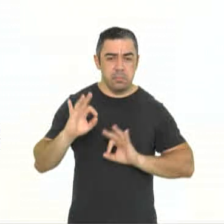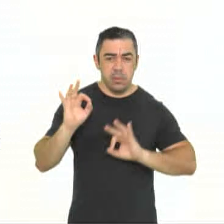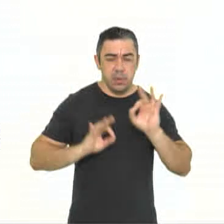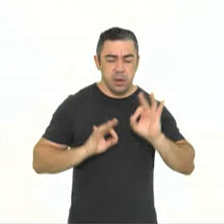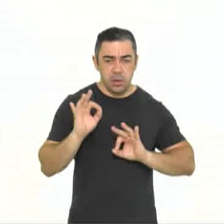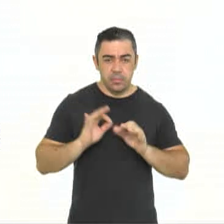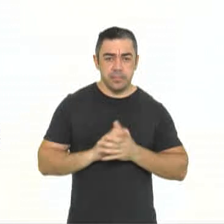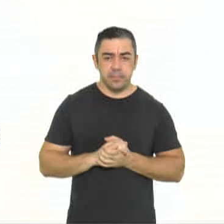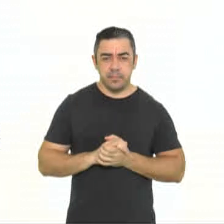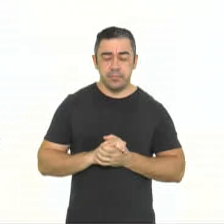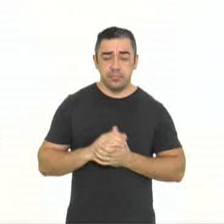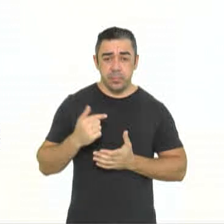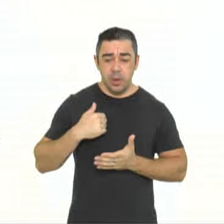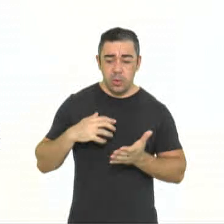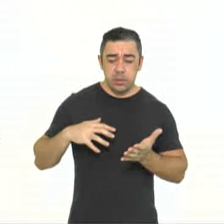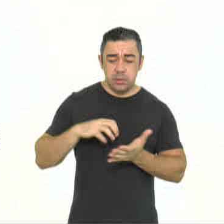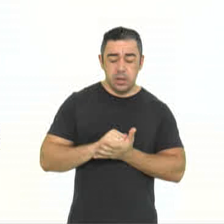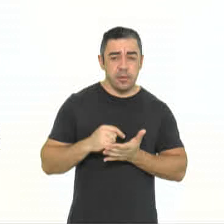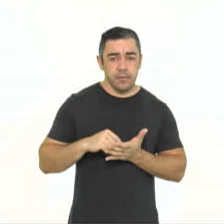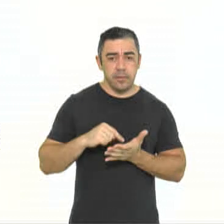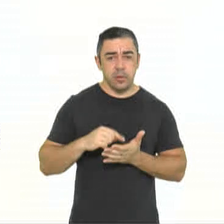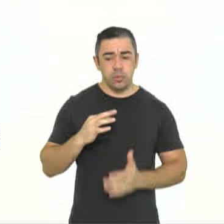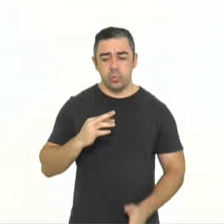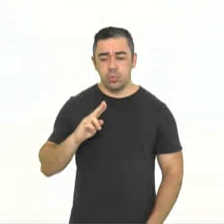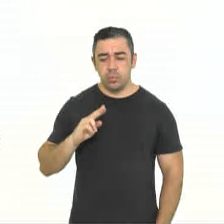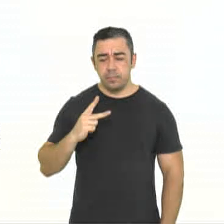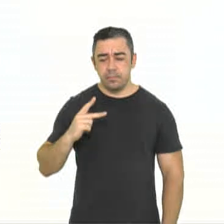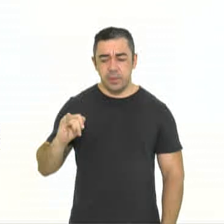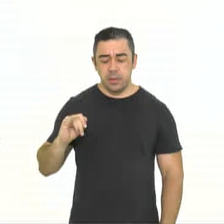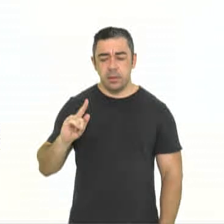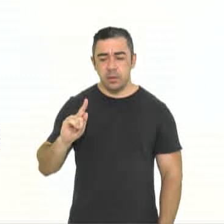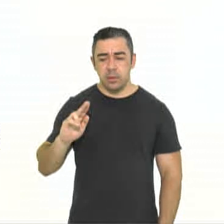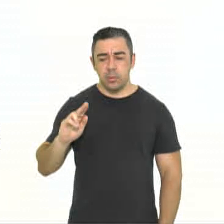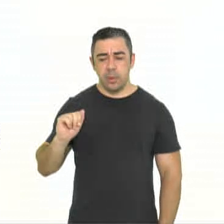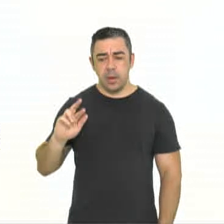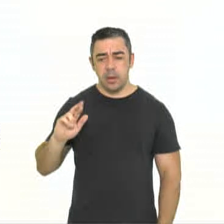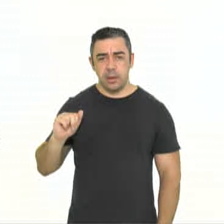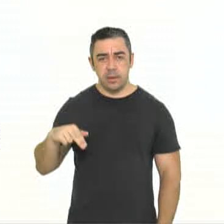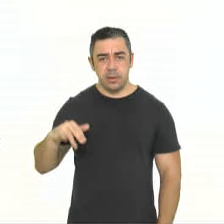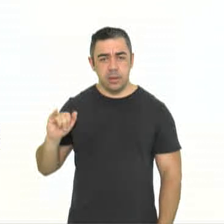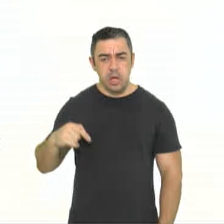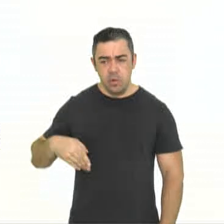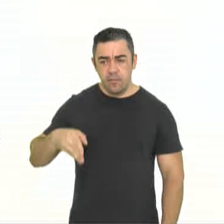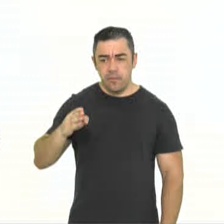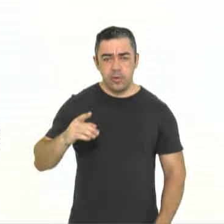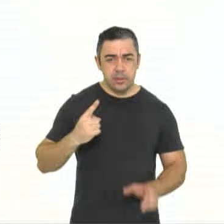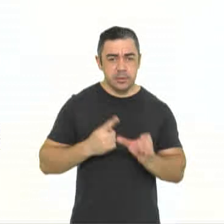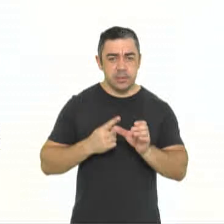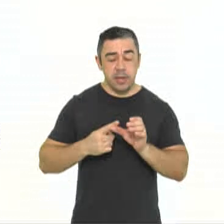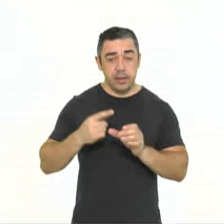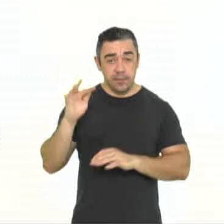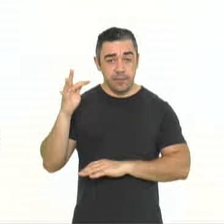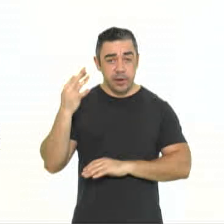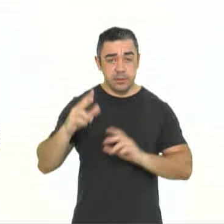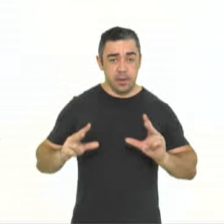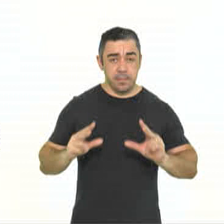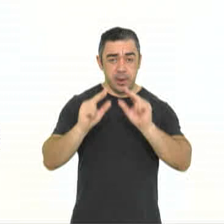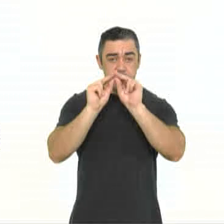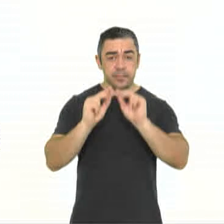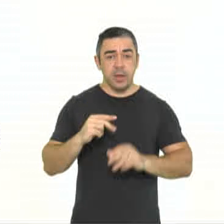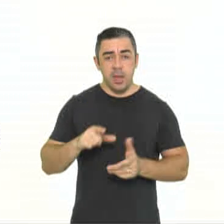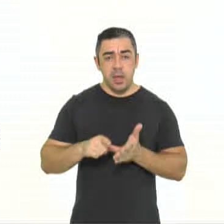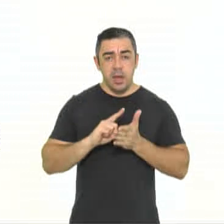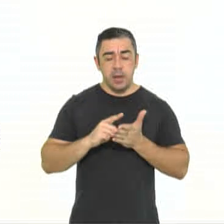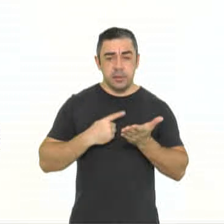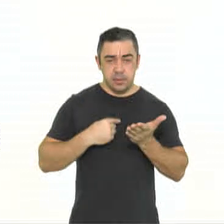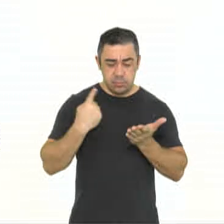preparatórias. Inscreveram-me na sessão do Tupi-Guarani e eu abalei para Paris. Antes, porém, fiz publicar no